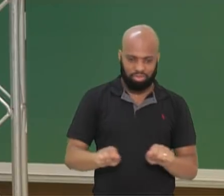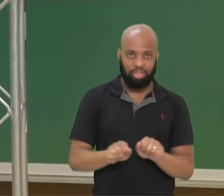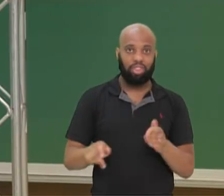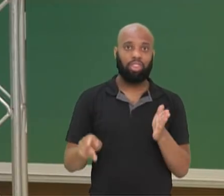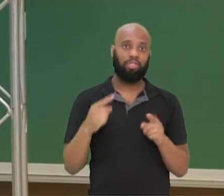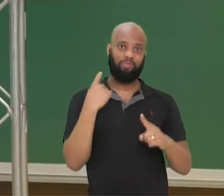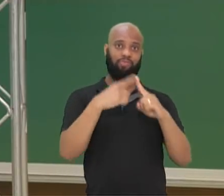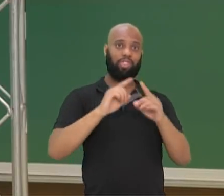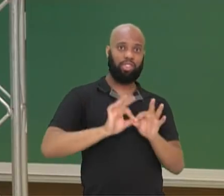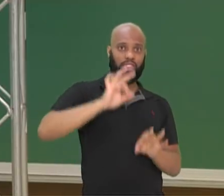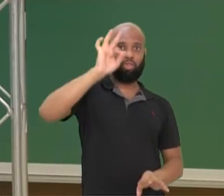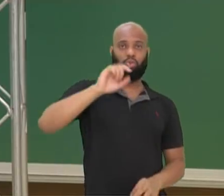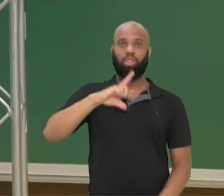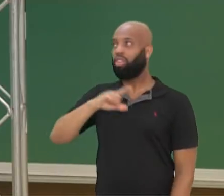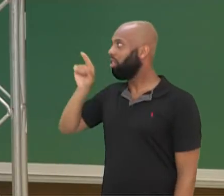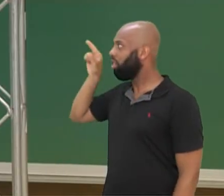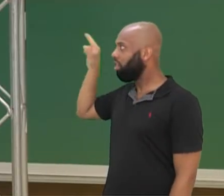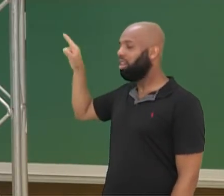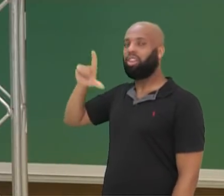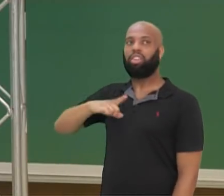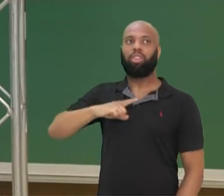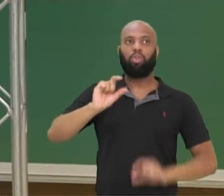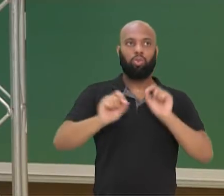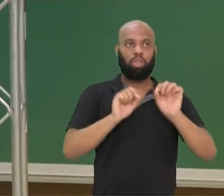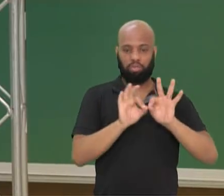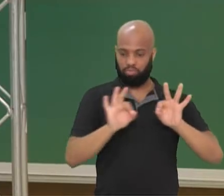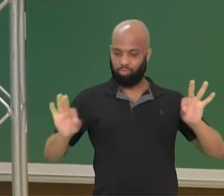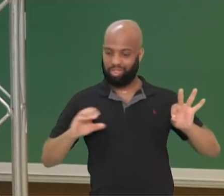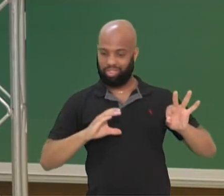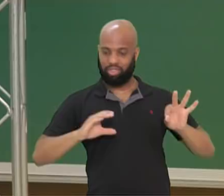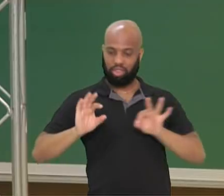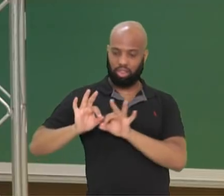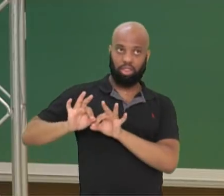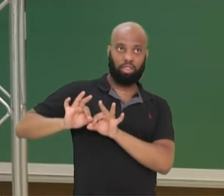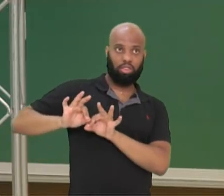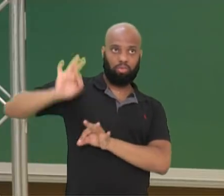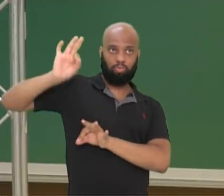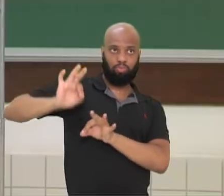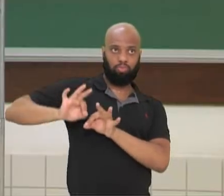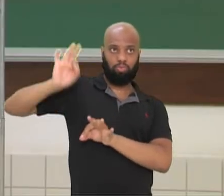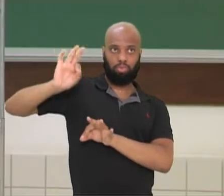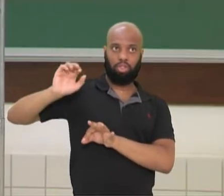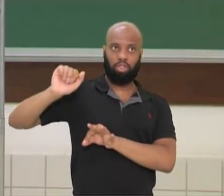paralelepípedo? Que tem comprimento C, largura L e altura A.